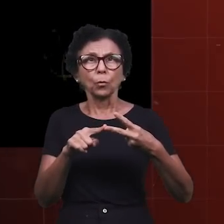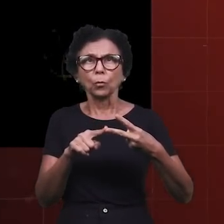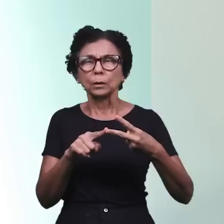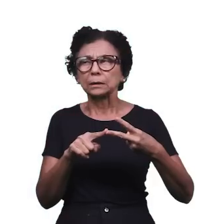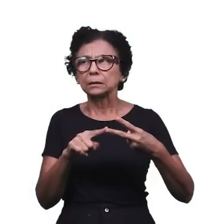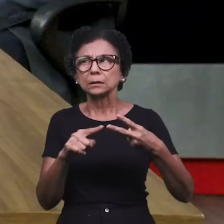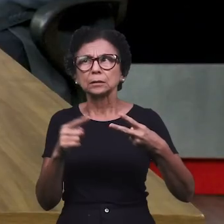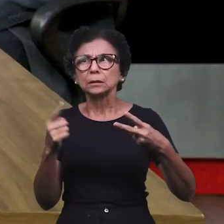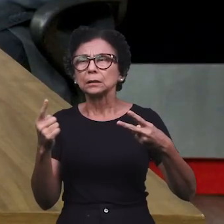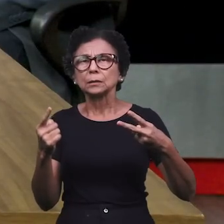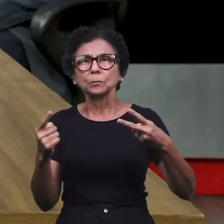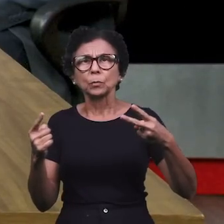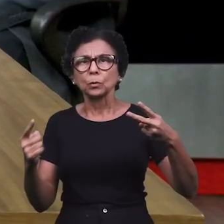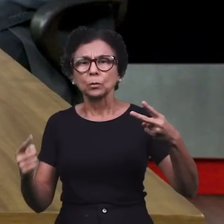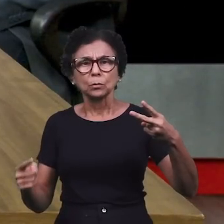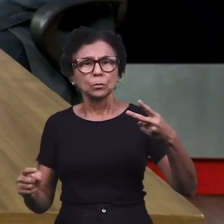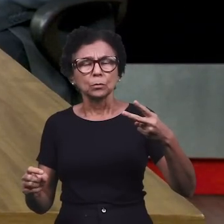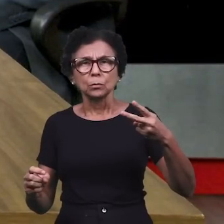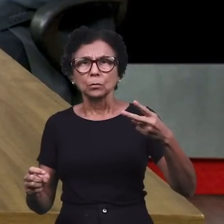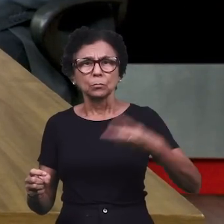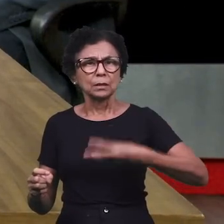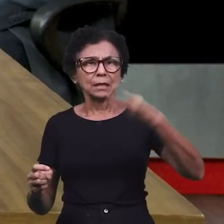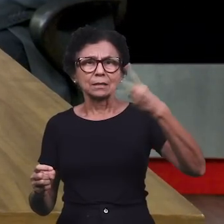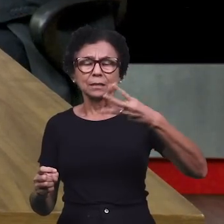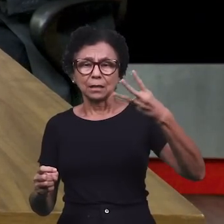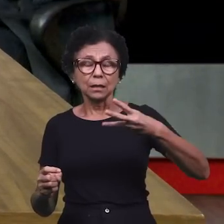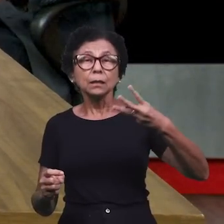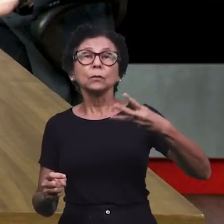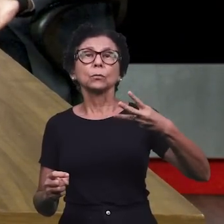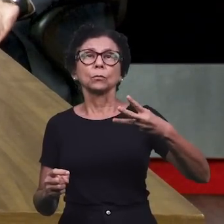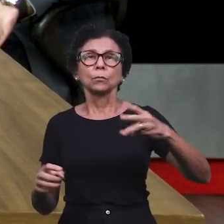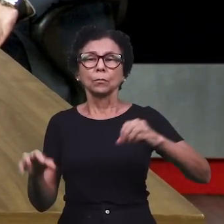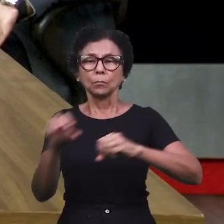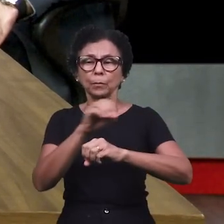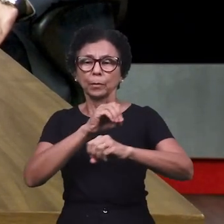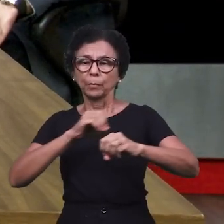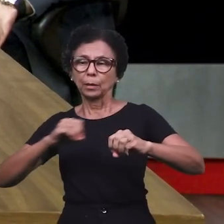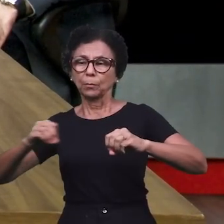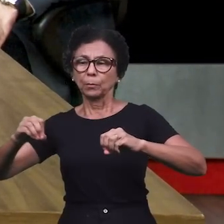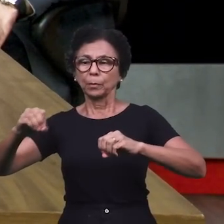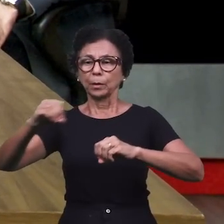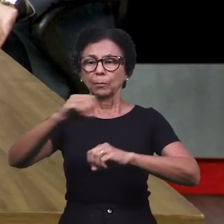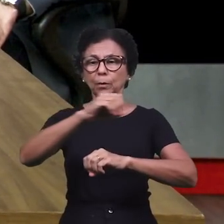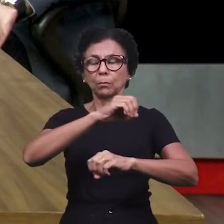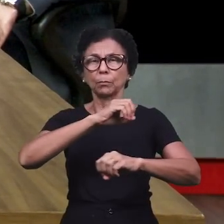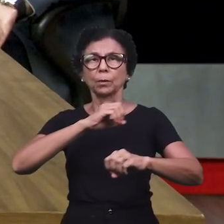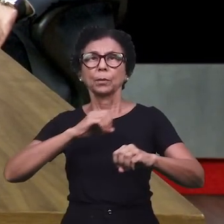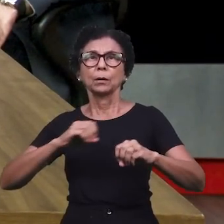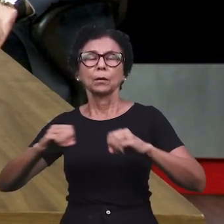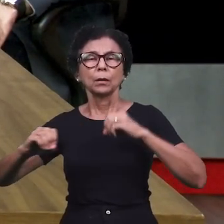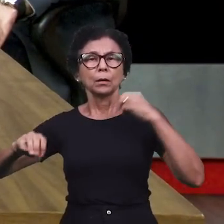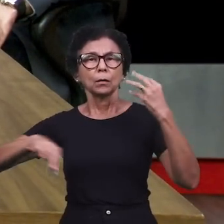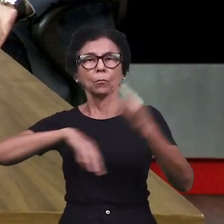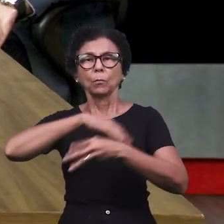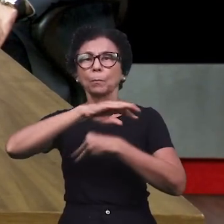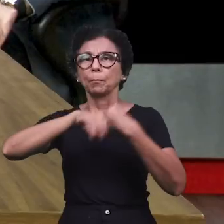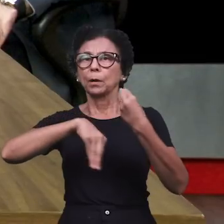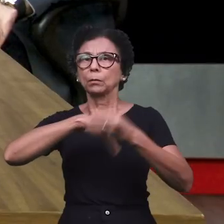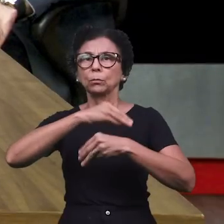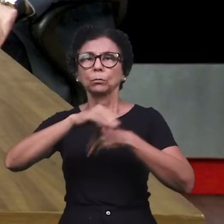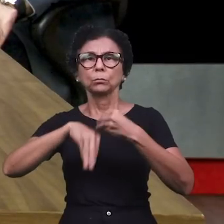do nada surgisse um terceiro orbitando ali, pela evolução, isso traria uma desordem